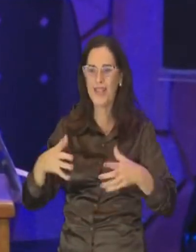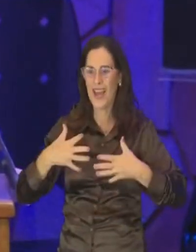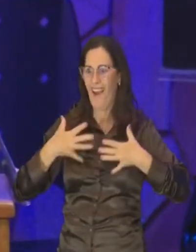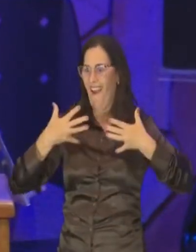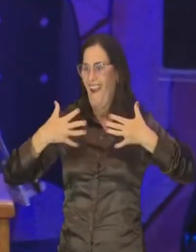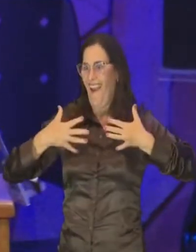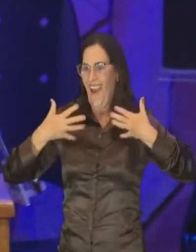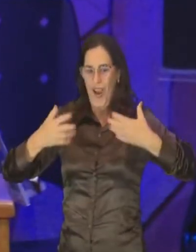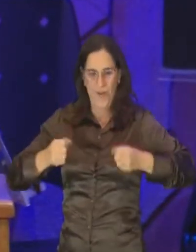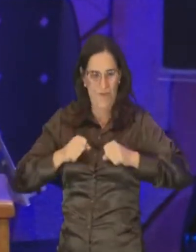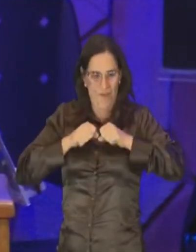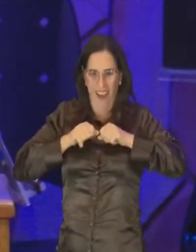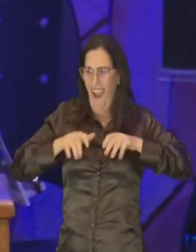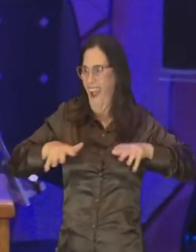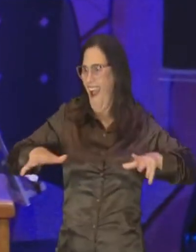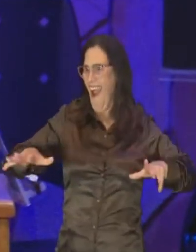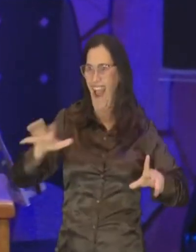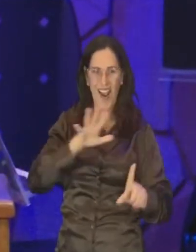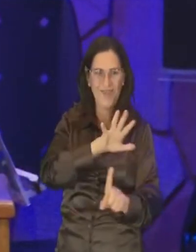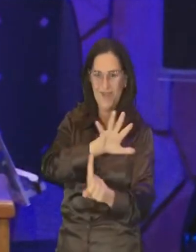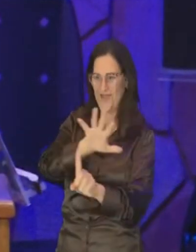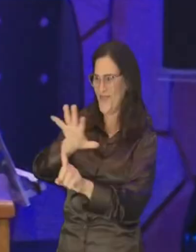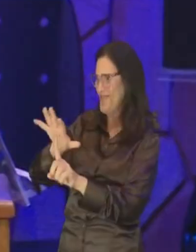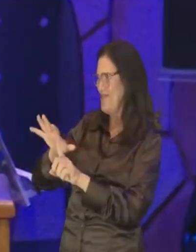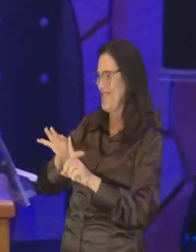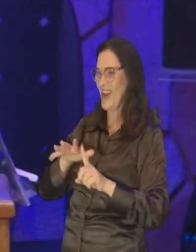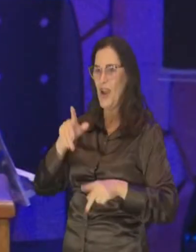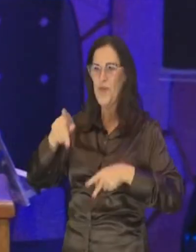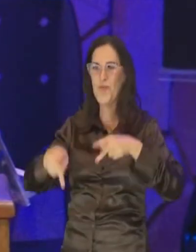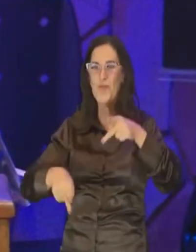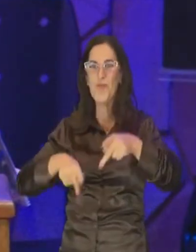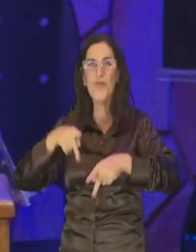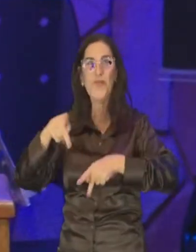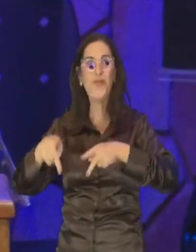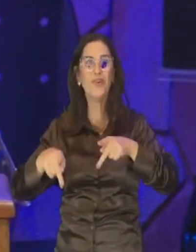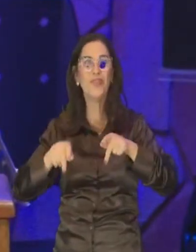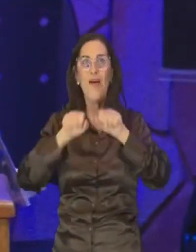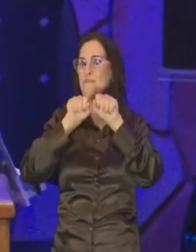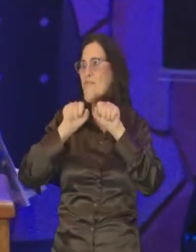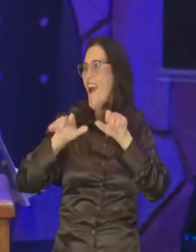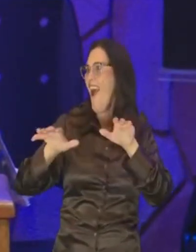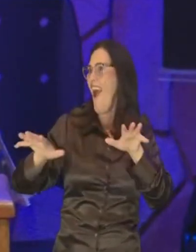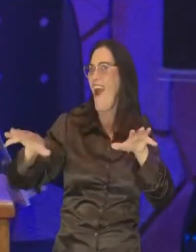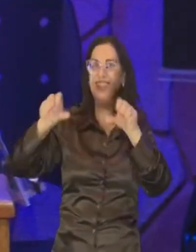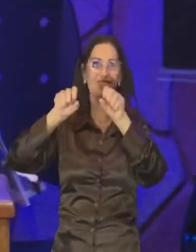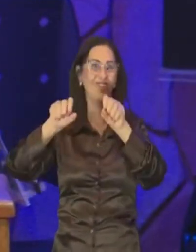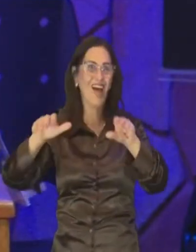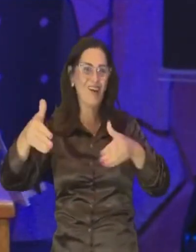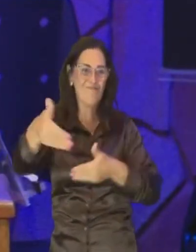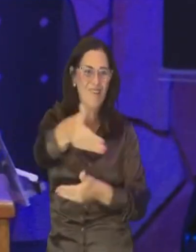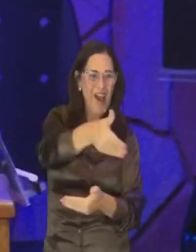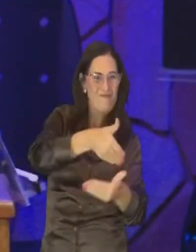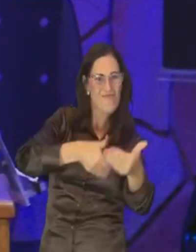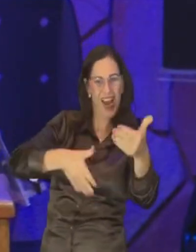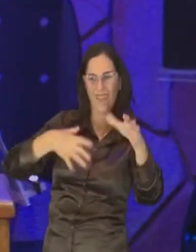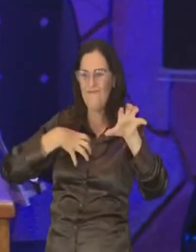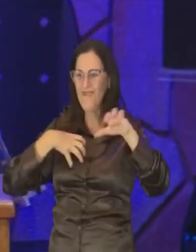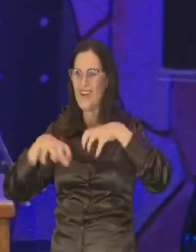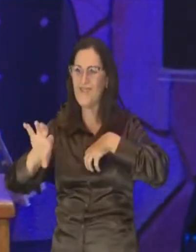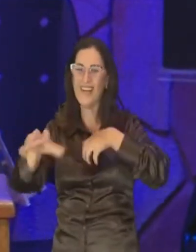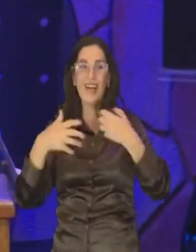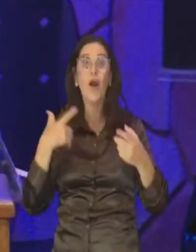de contágio. O povo então sai contagiando um ao outro, porque